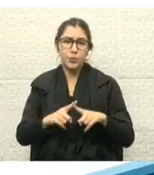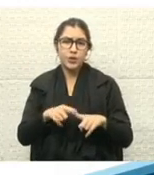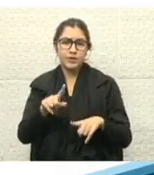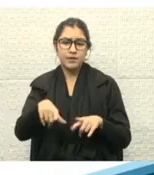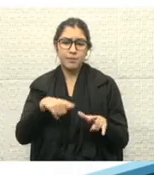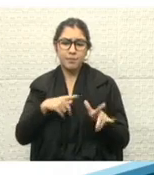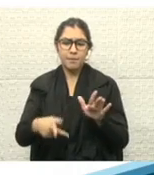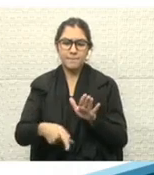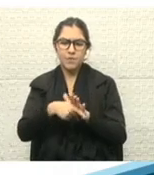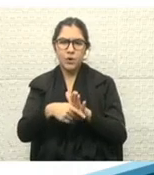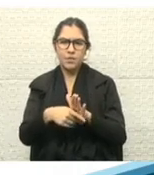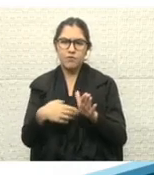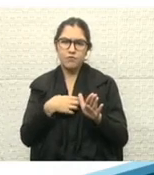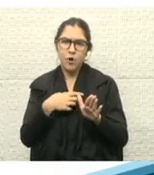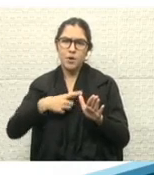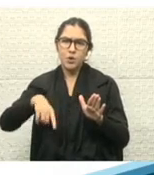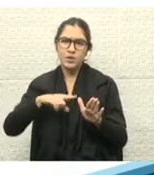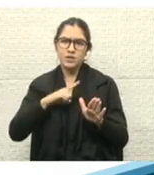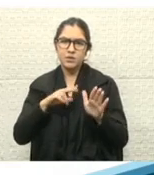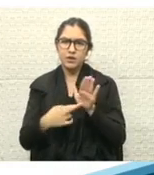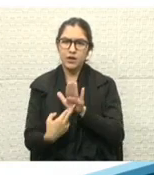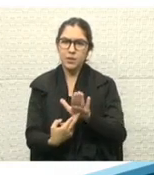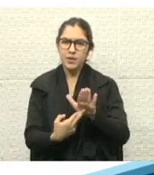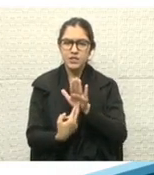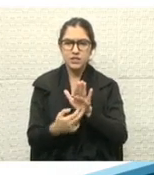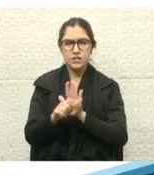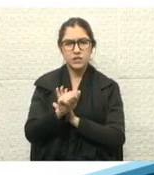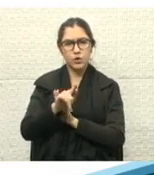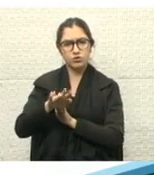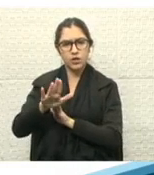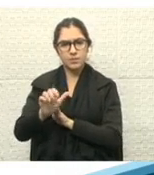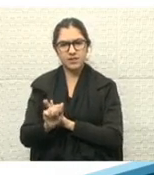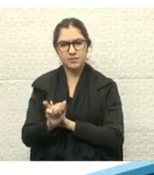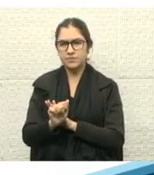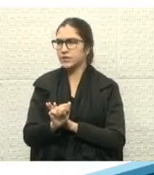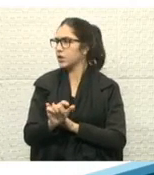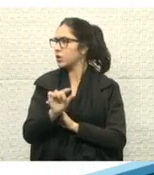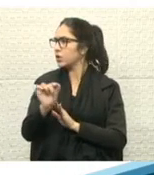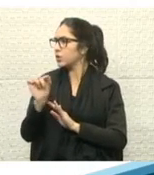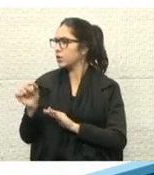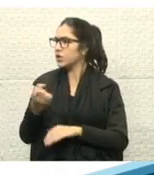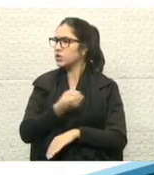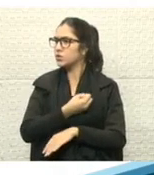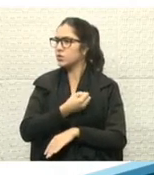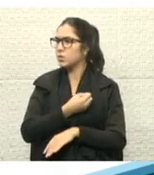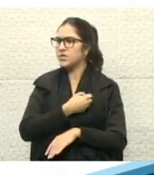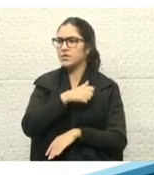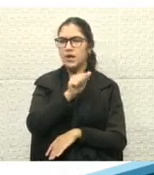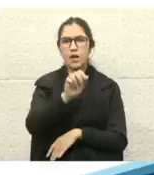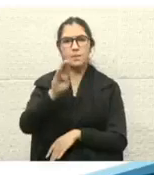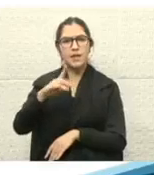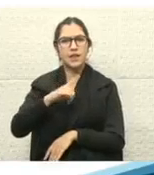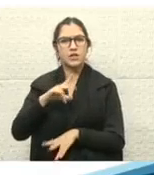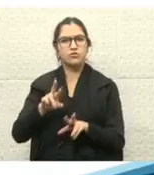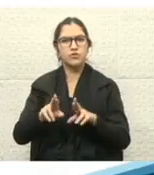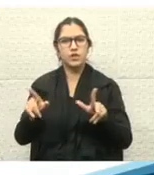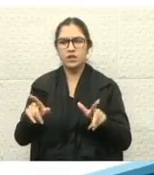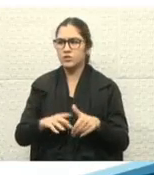própria forma que temos nessa representação algébrica. No que esses números A e B são